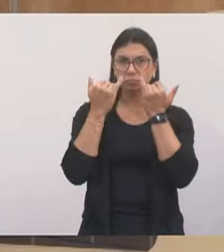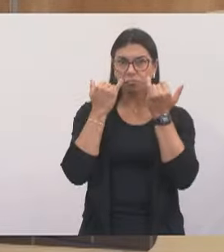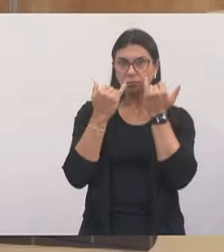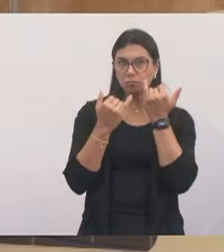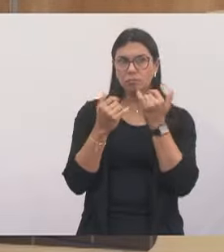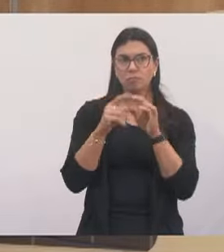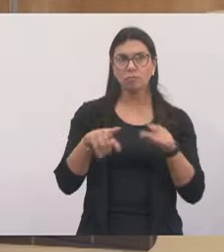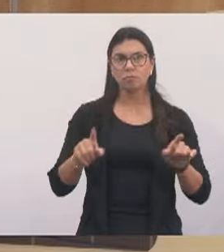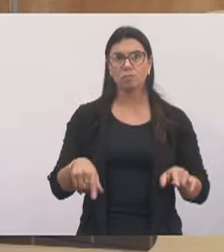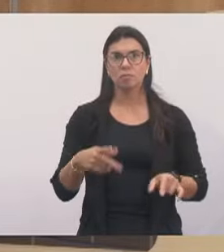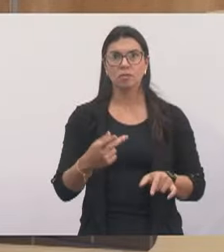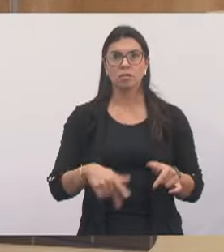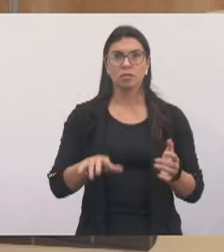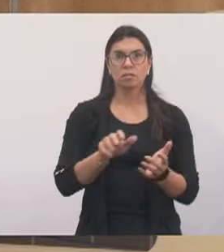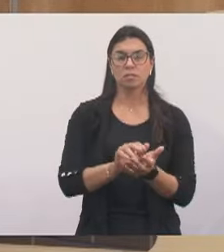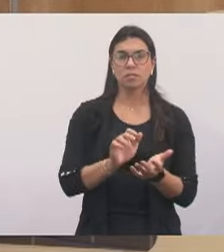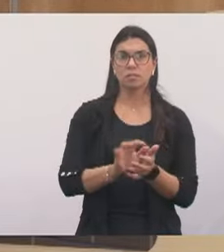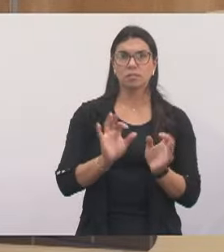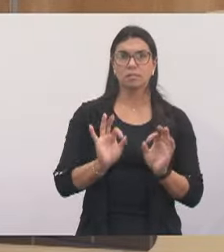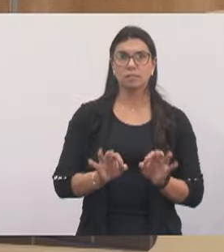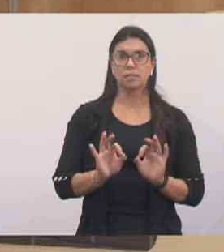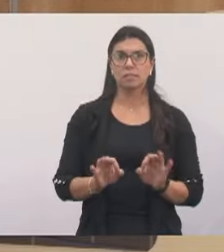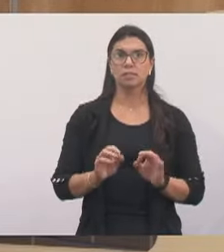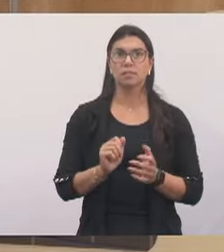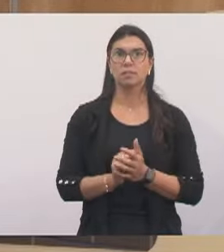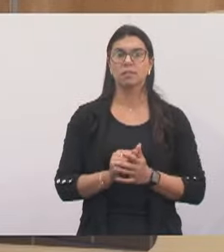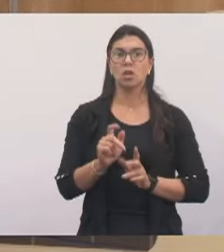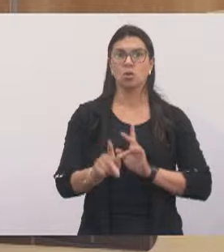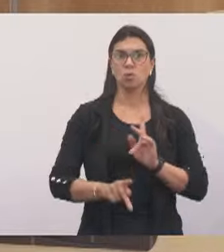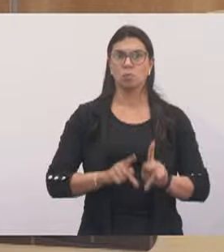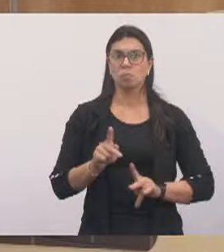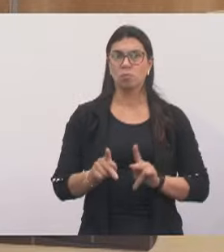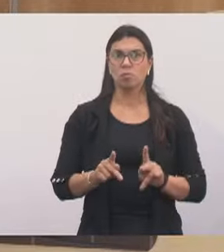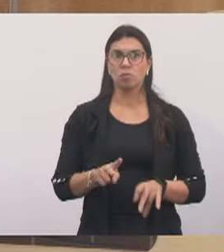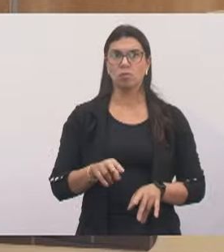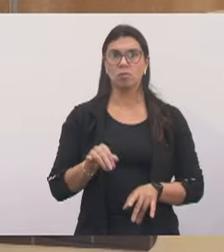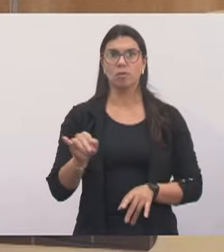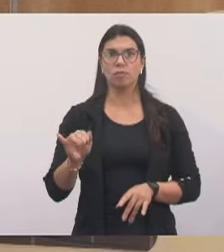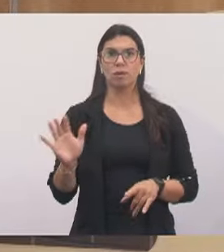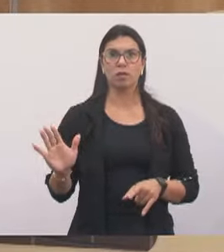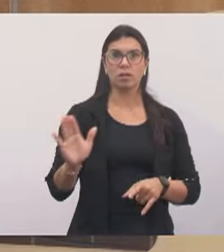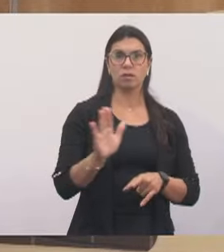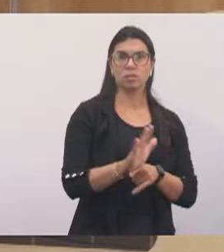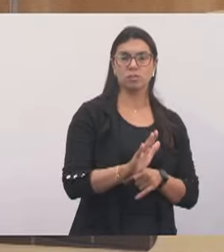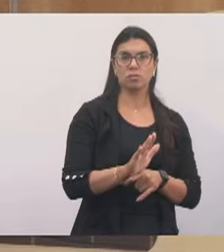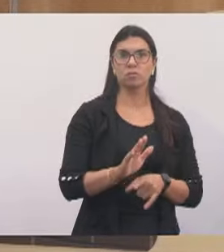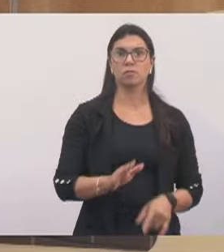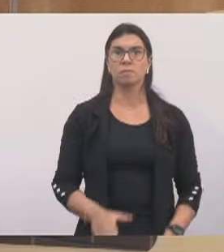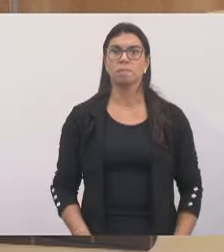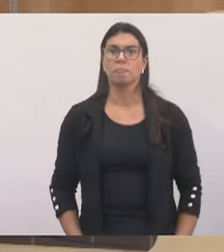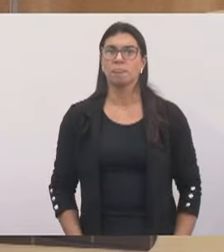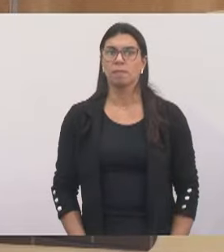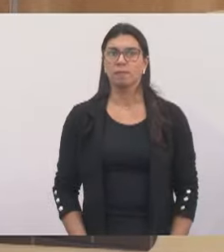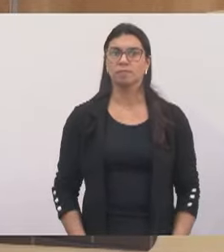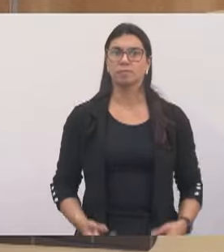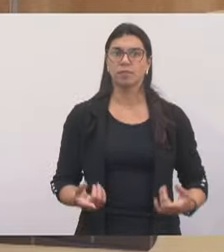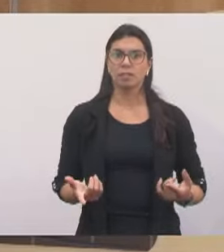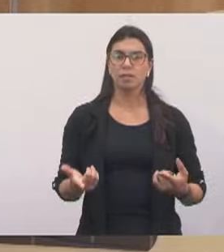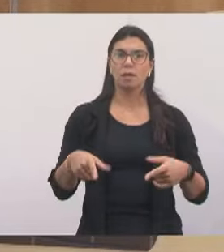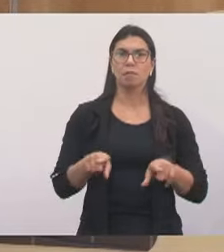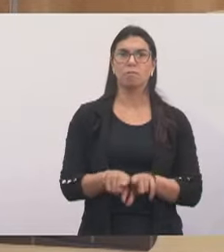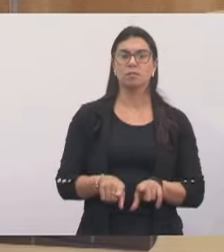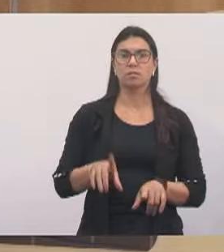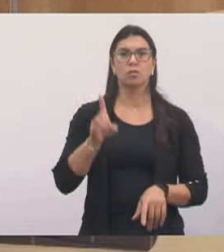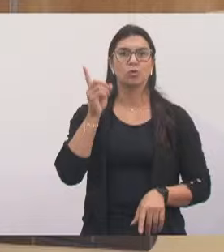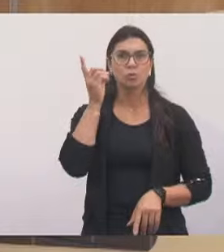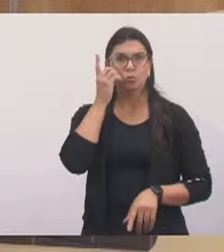Com certeza, a municipalidade poderá estar ajudando cada vez mais a entidade de vocês. E aquela parceria que, né, o